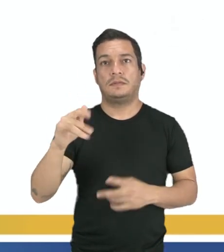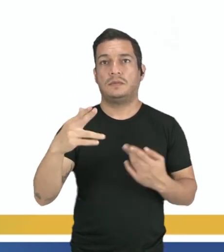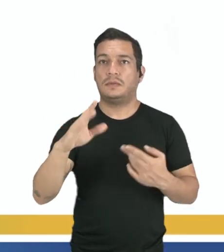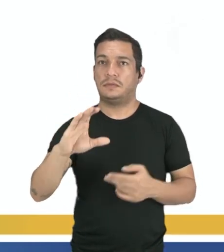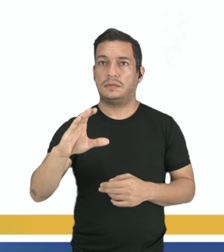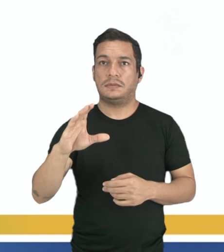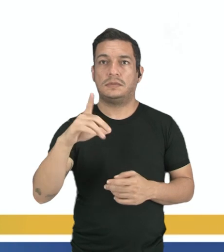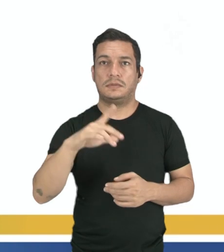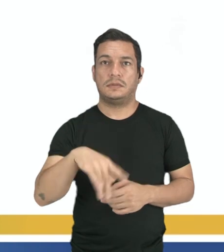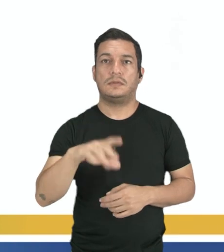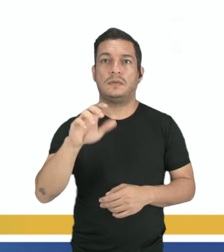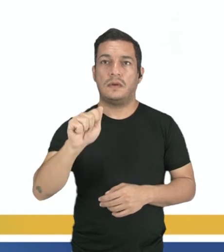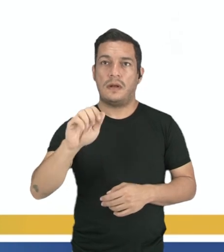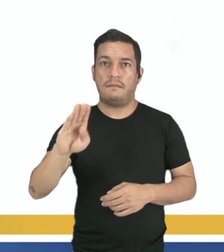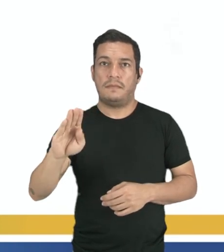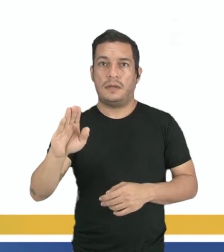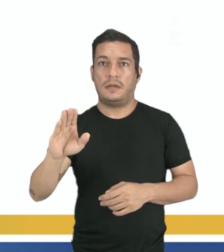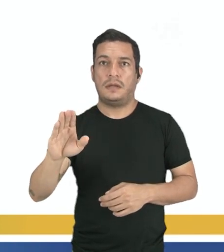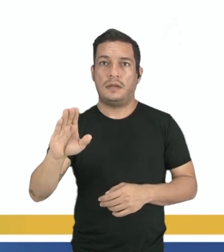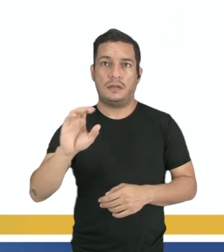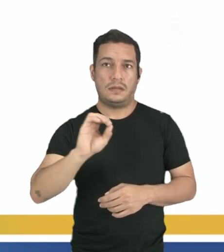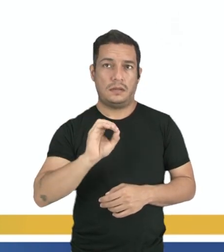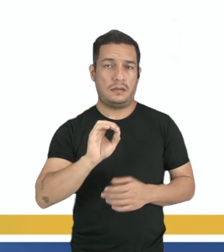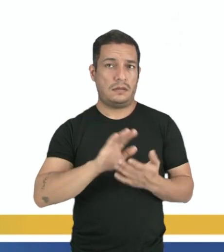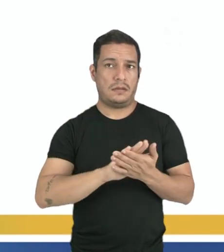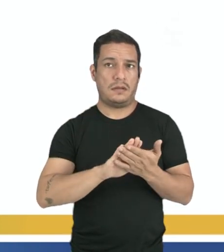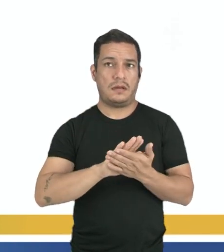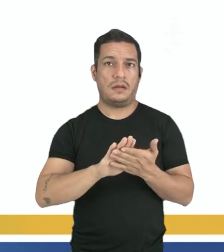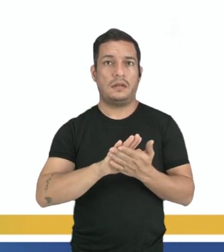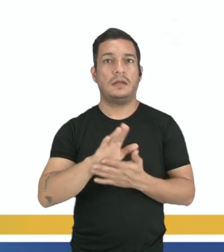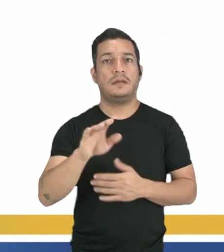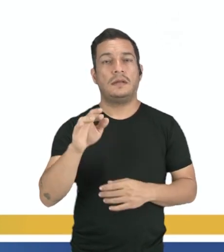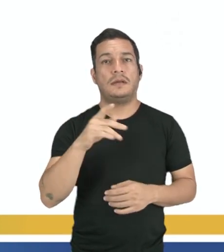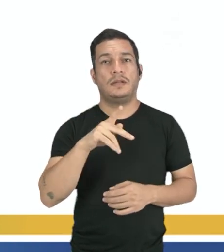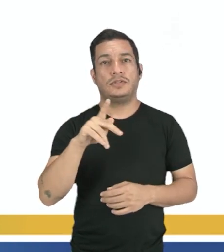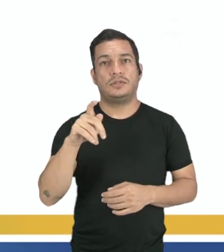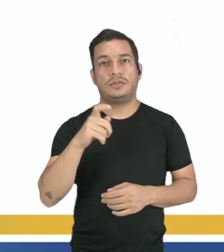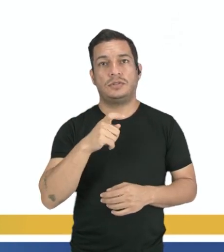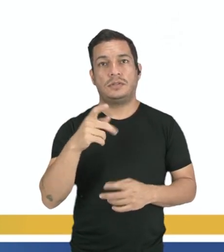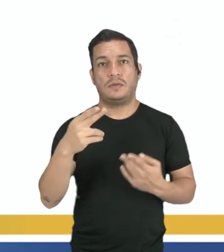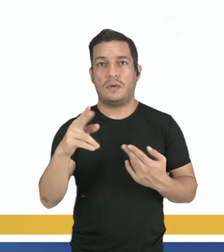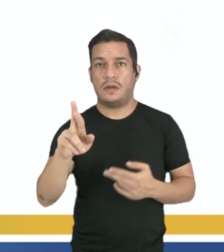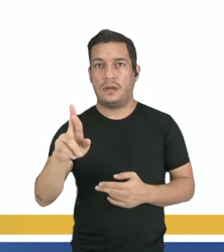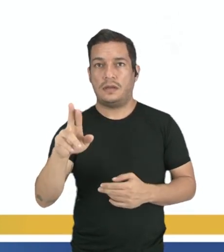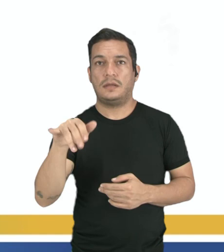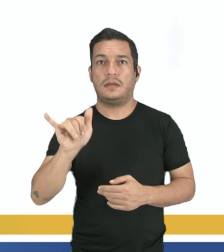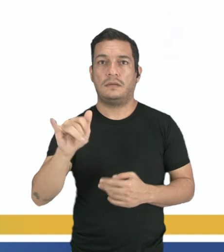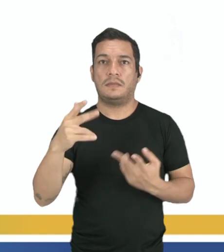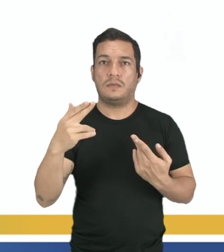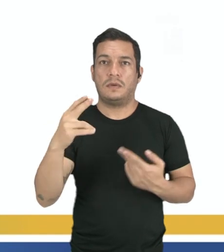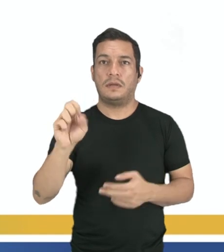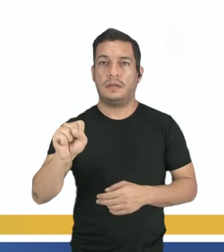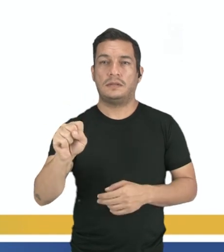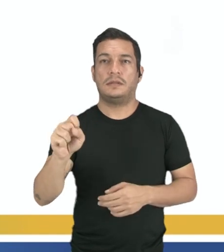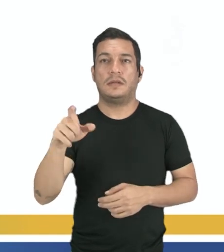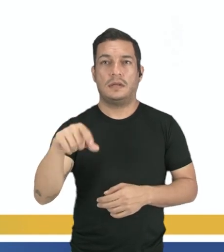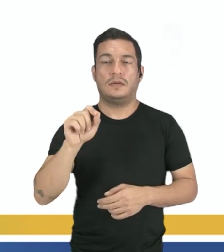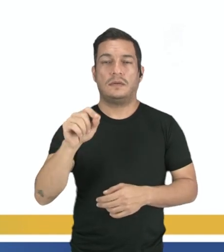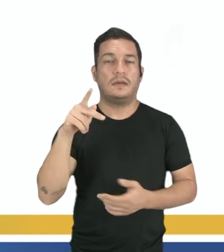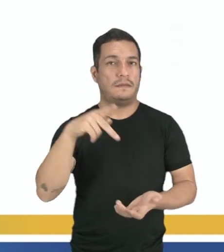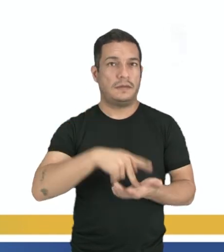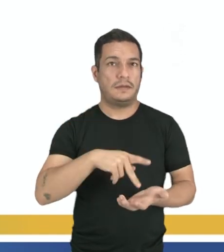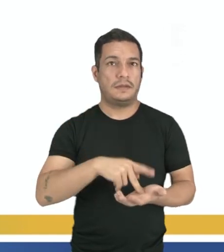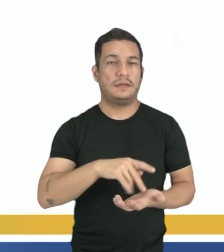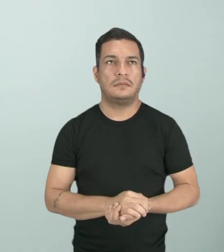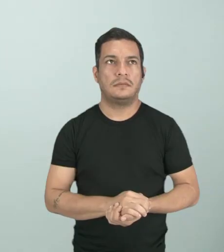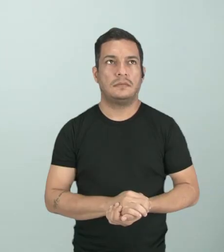c, sendo a e b não nulos simultaneamente. Se para x igual a r e y igual a s, essa sentença